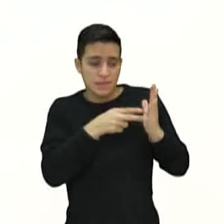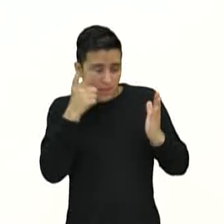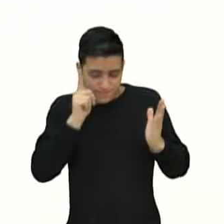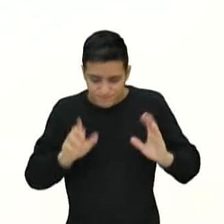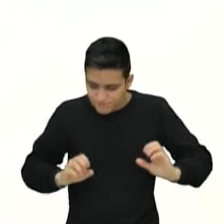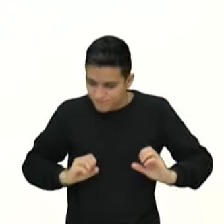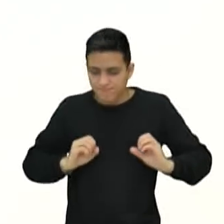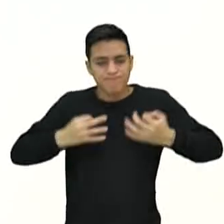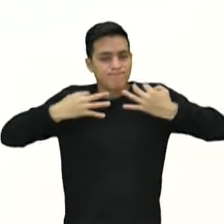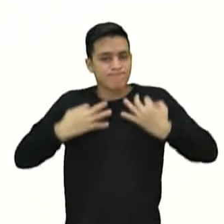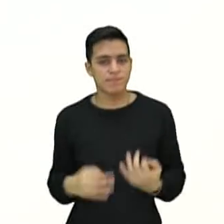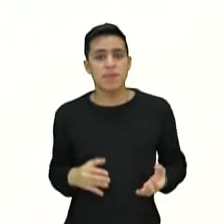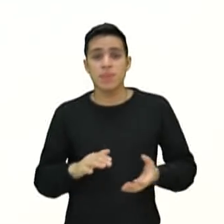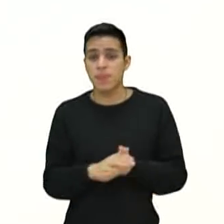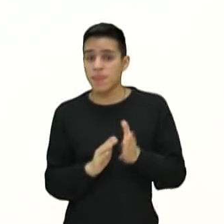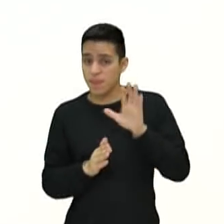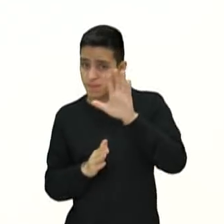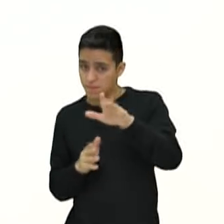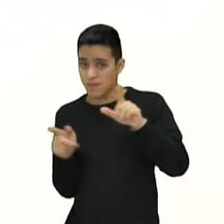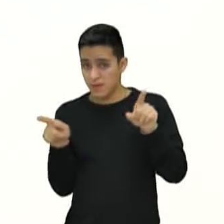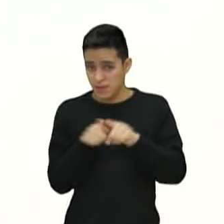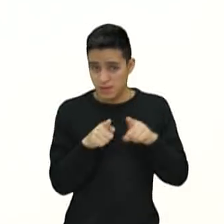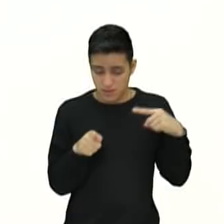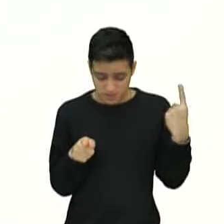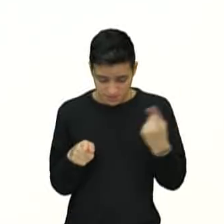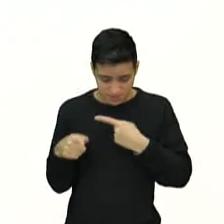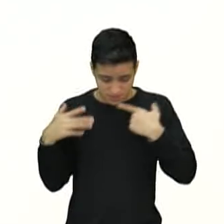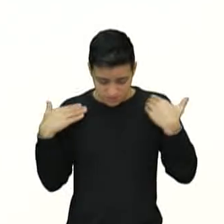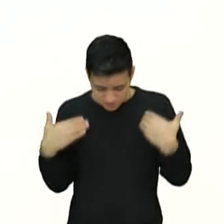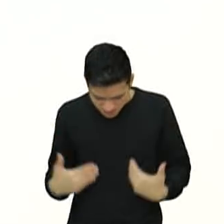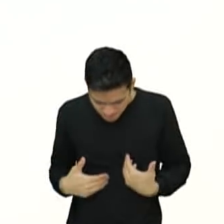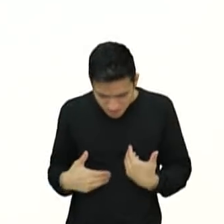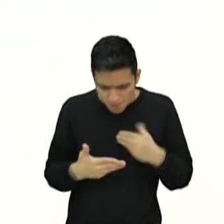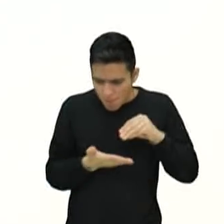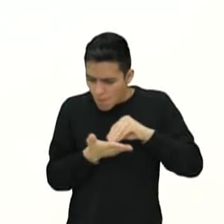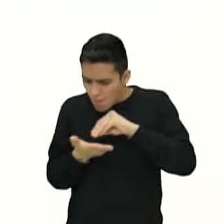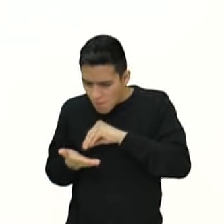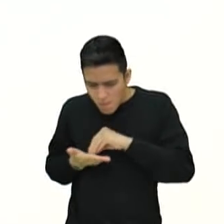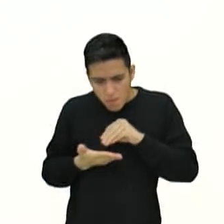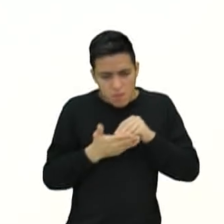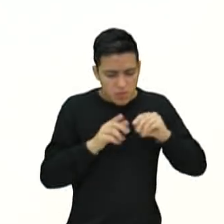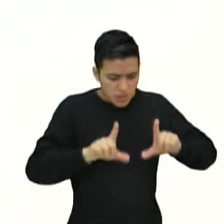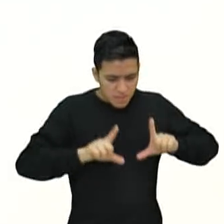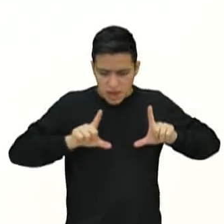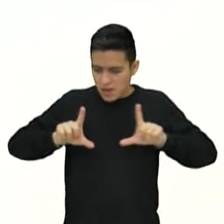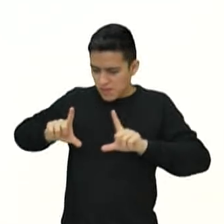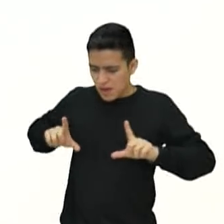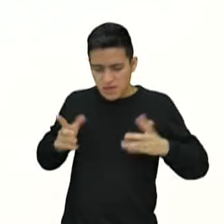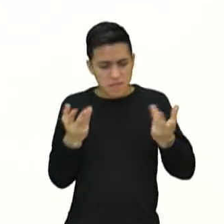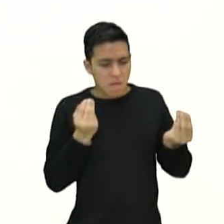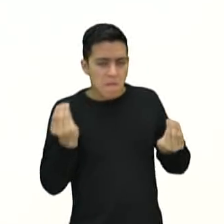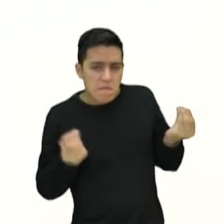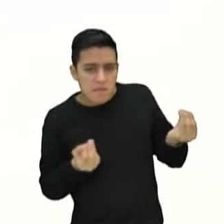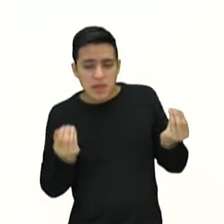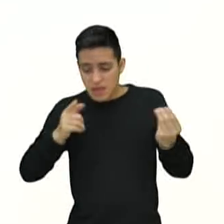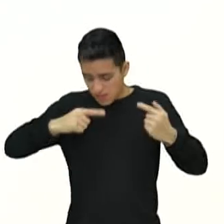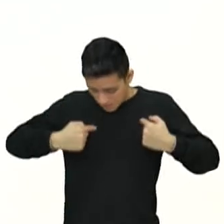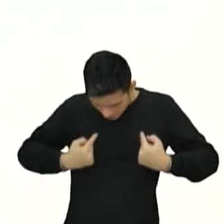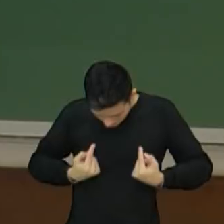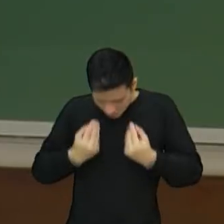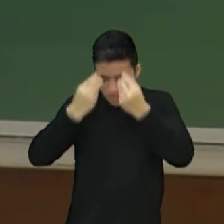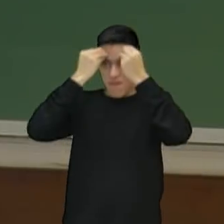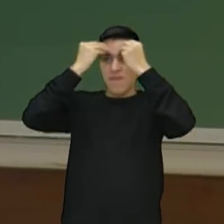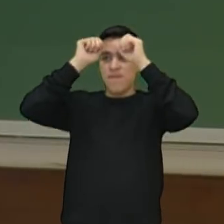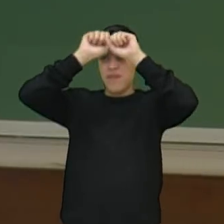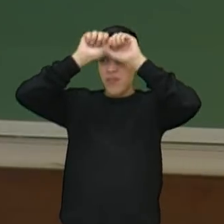realizar plenamente. Mas também nossos corpos são vazios de imagens e elas precisam fazer parte da nossa mente. Então eu